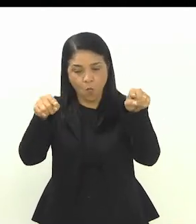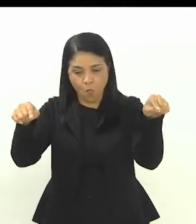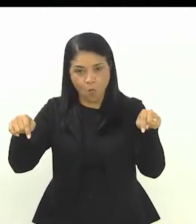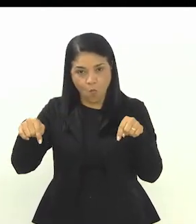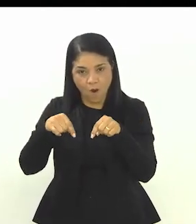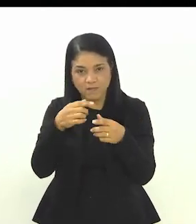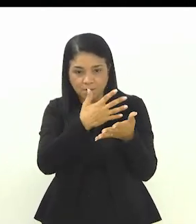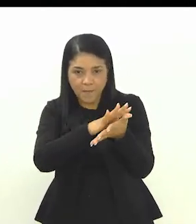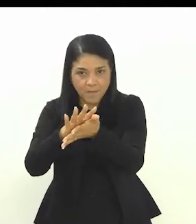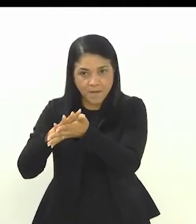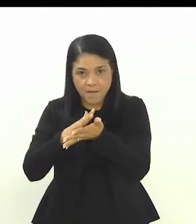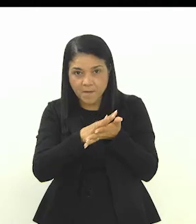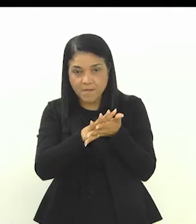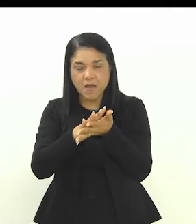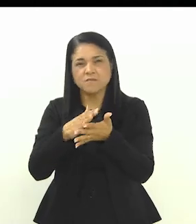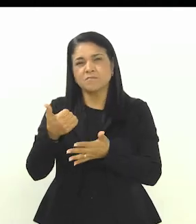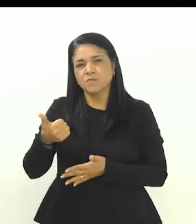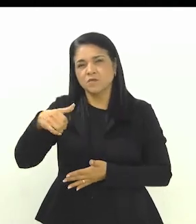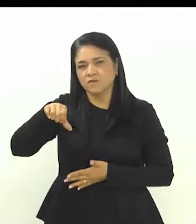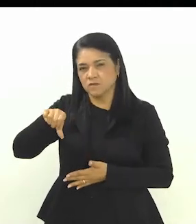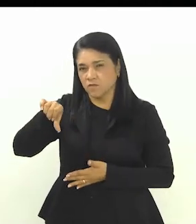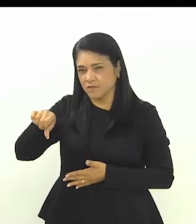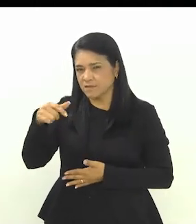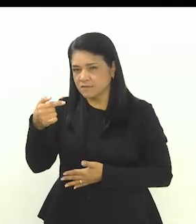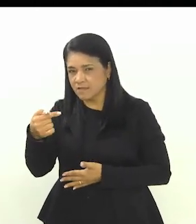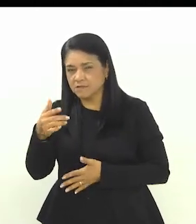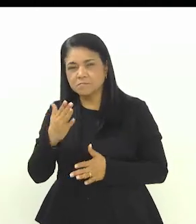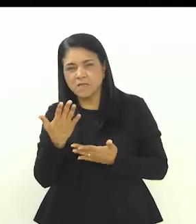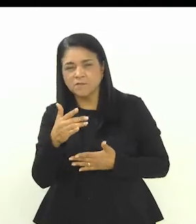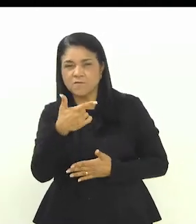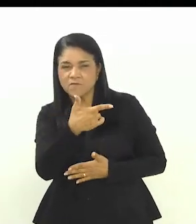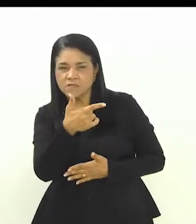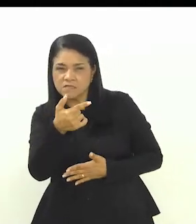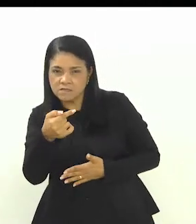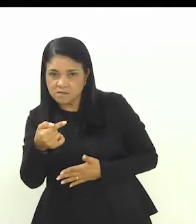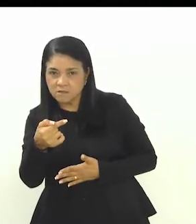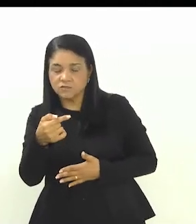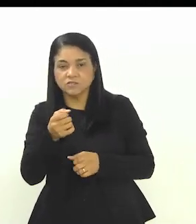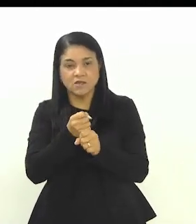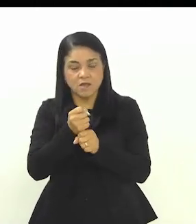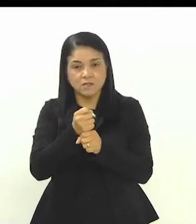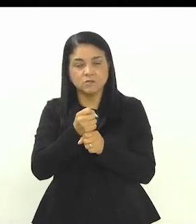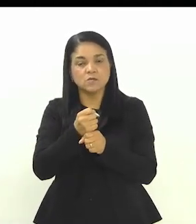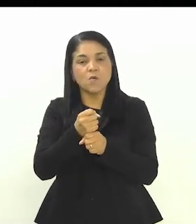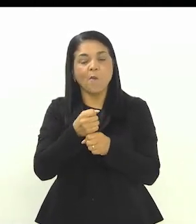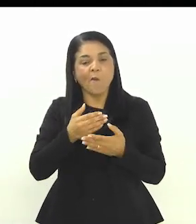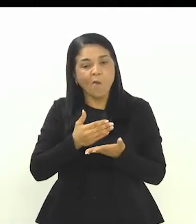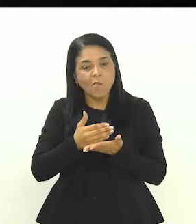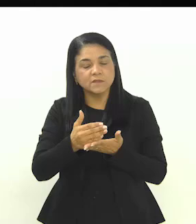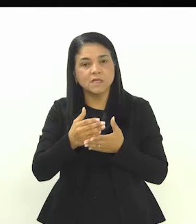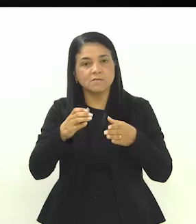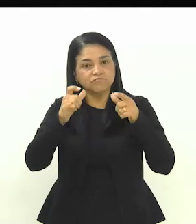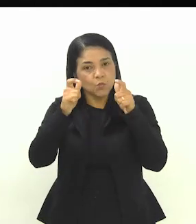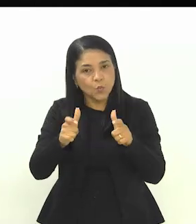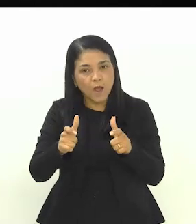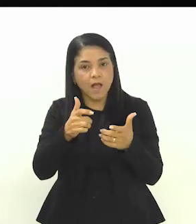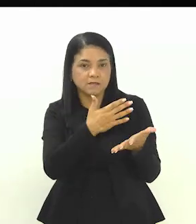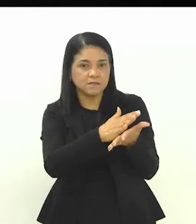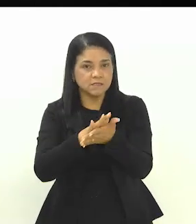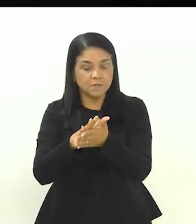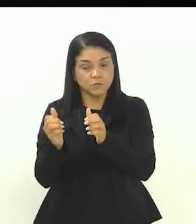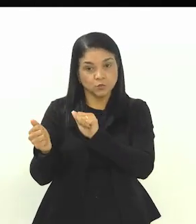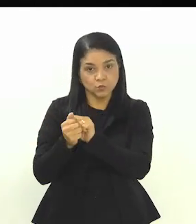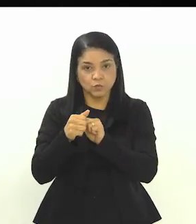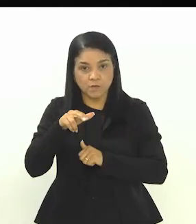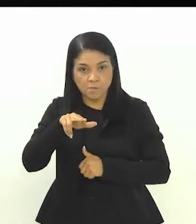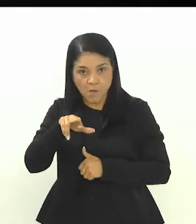foi em 1997, há uns 27 anos, a gente começou a ir para Barracão, eu e meu irmão. Ali